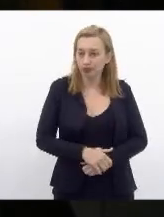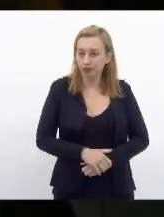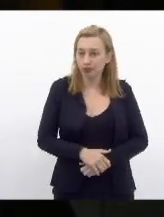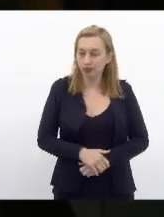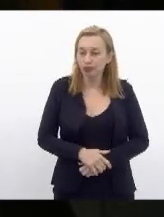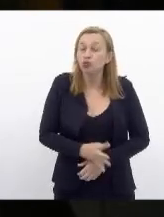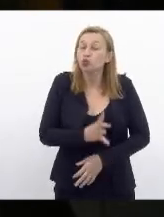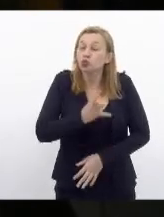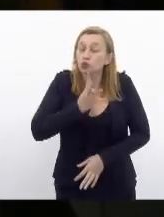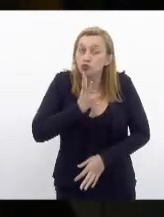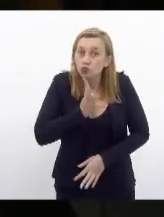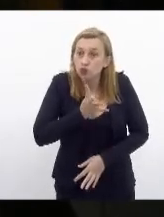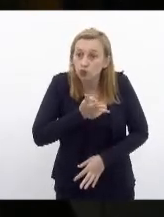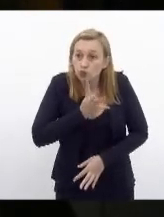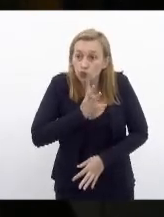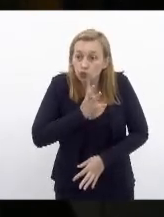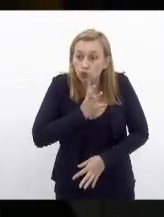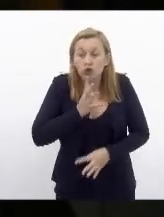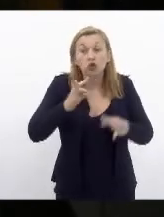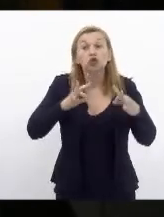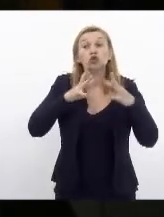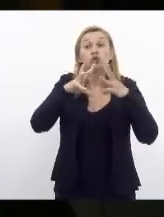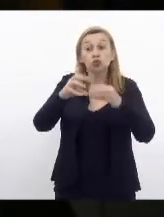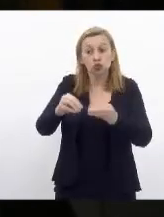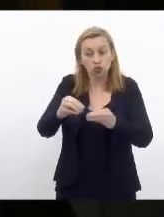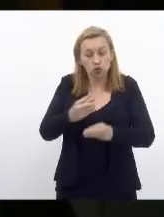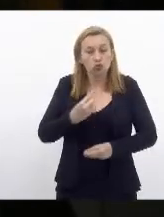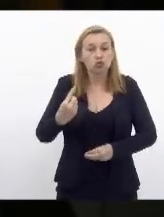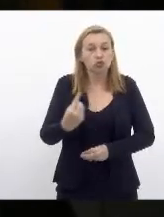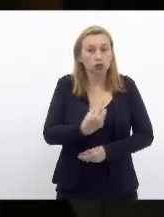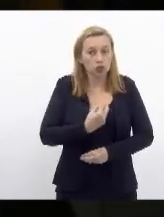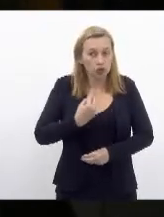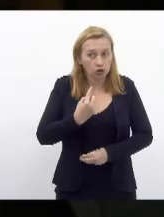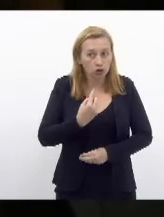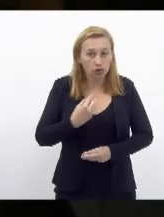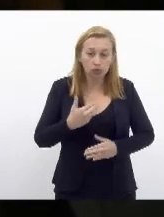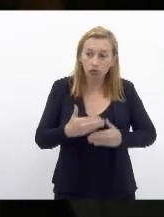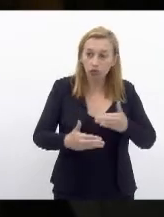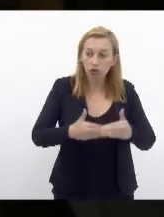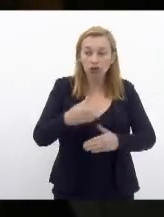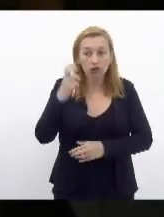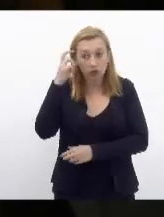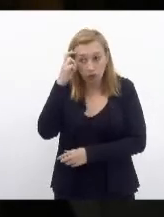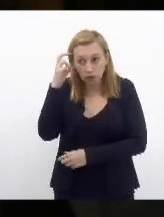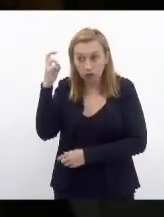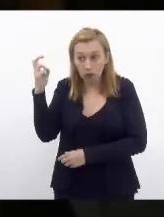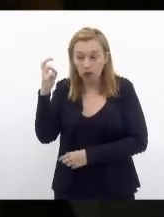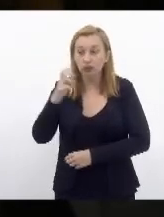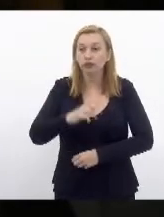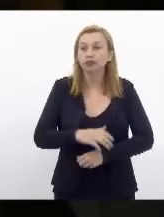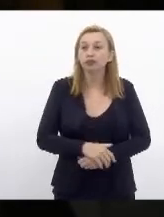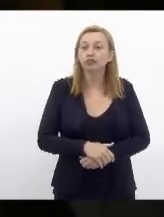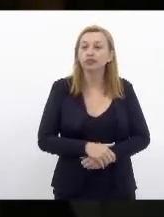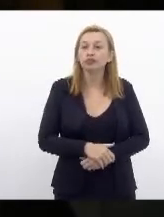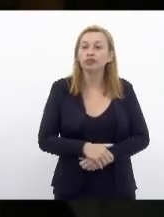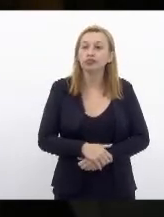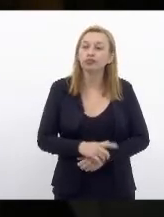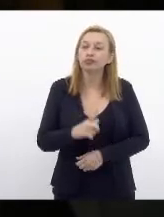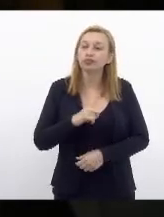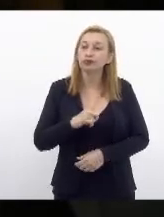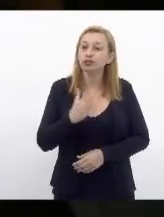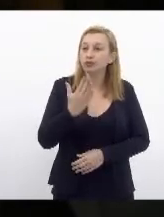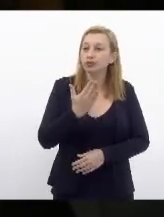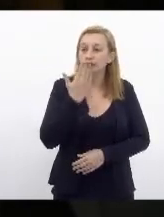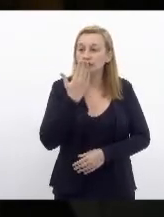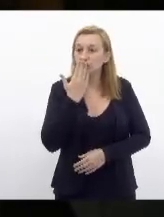no conhecimento que todos nós, pelo processo cultural, carregamos algum